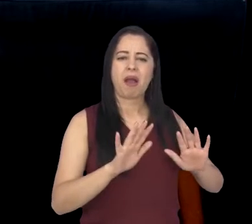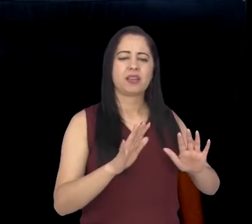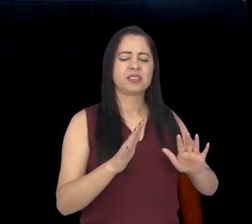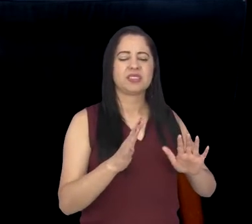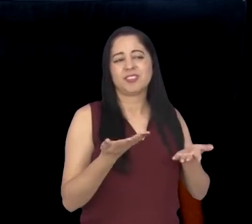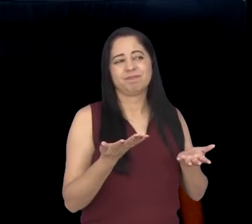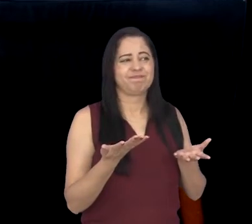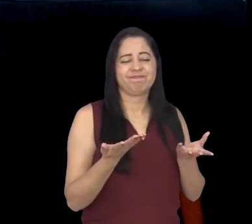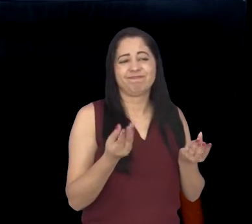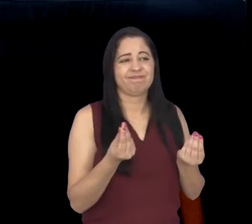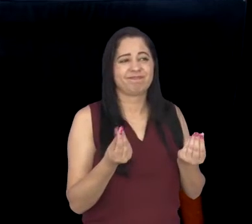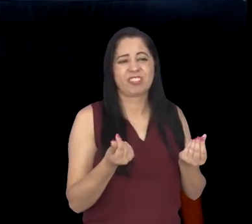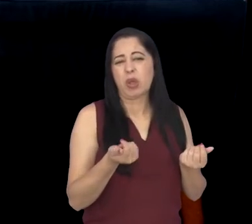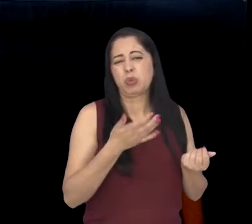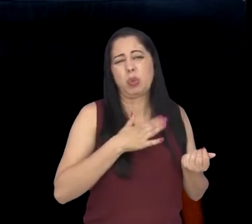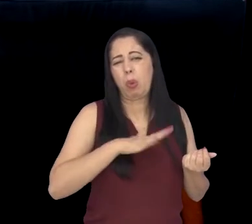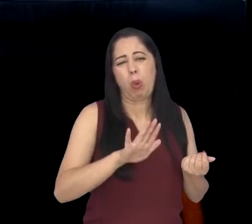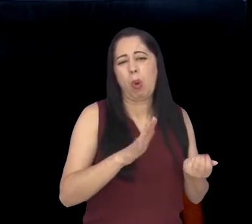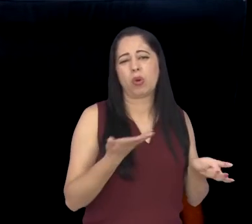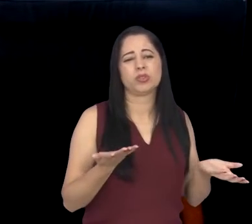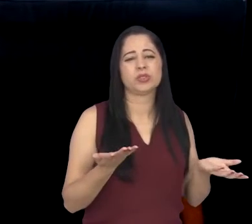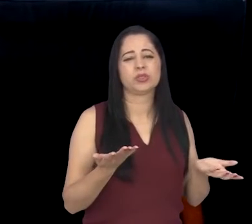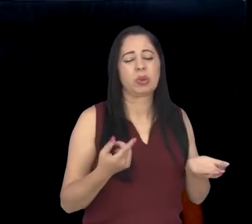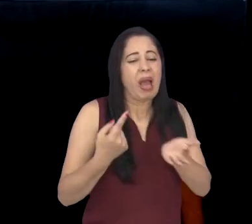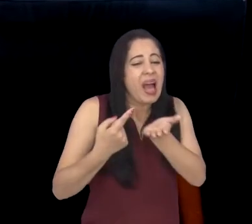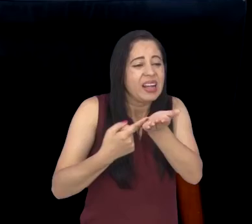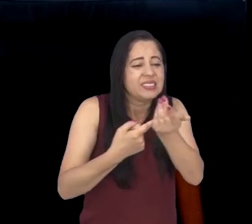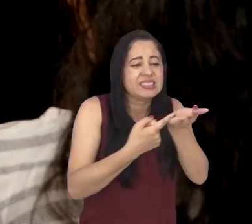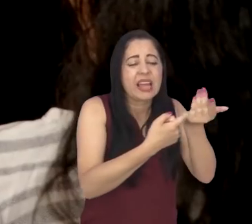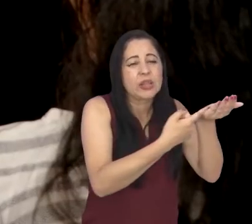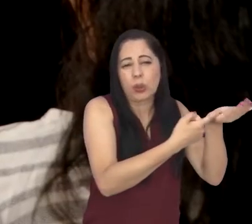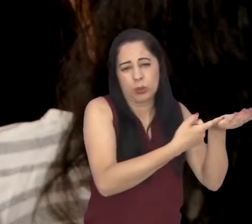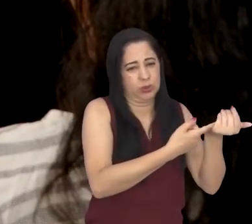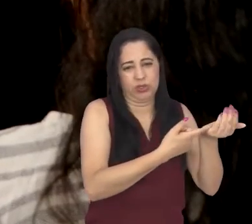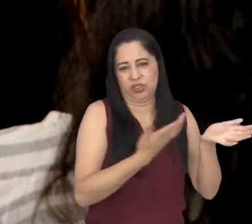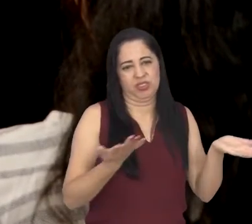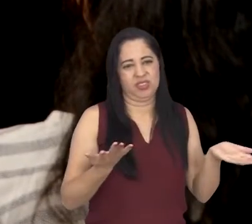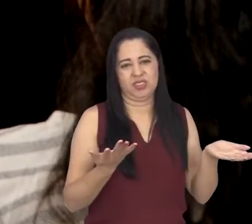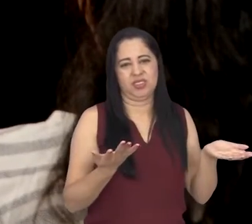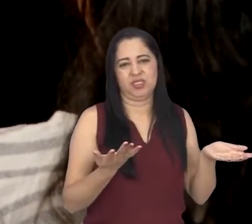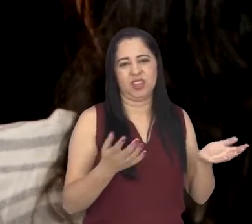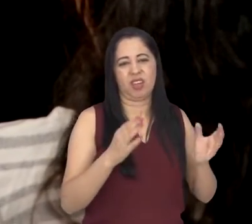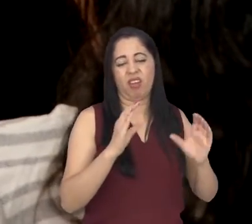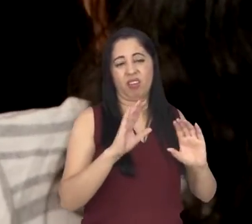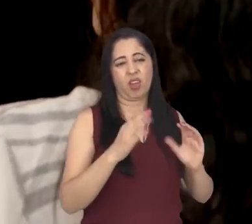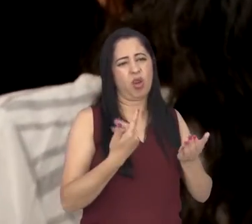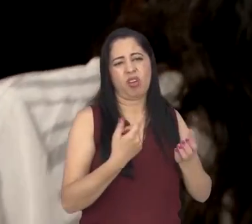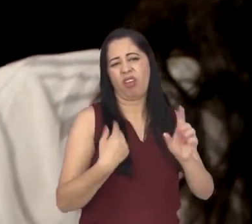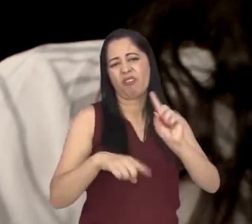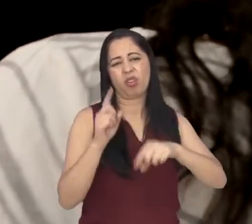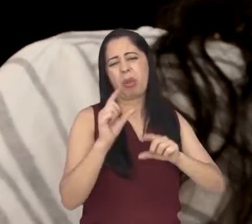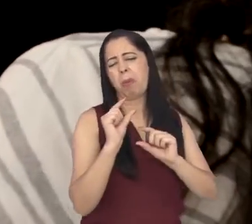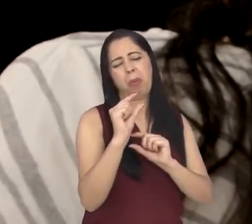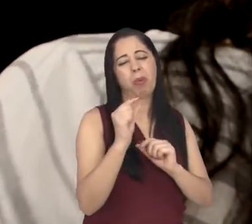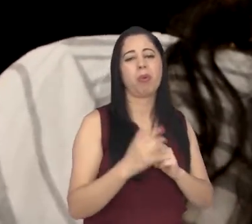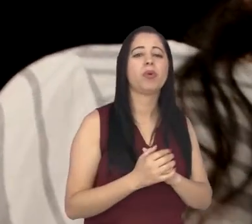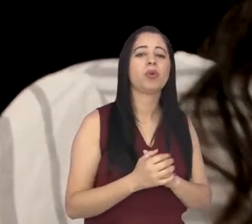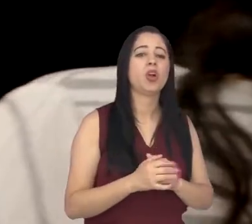erro crasso meu, de não acompanhar essa tecnologia toda. eu não digo só em